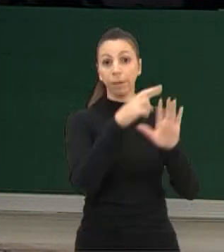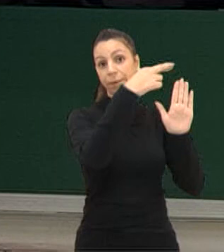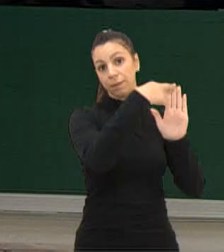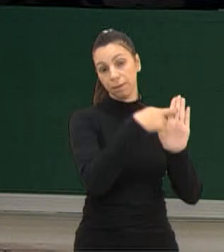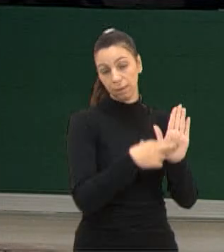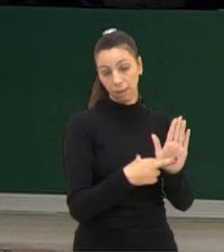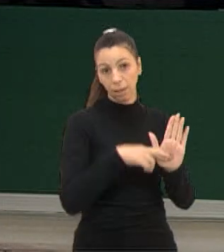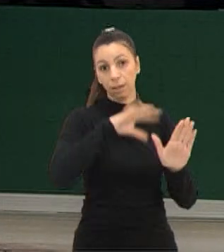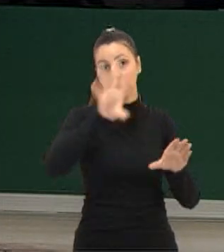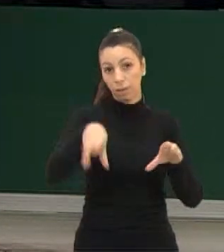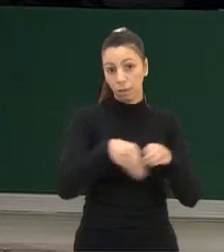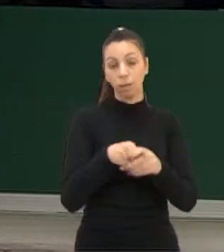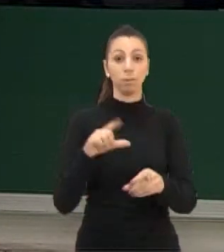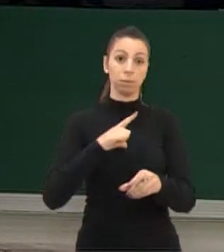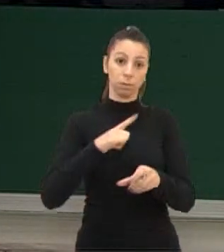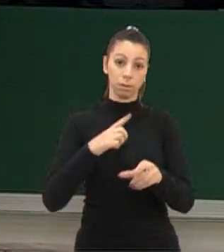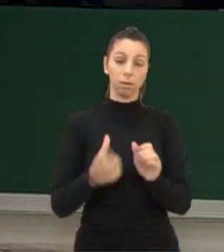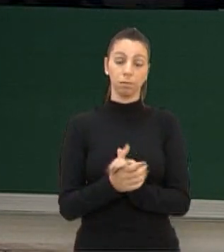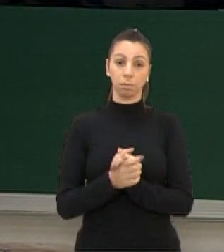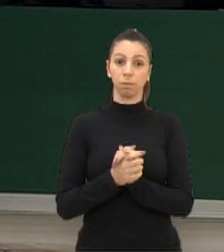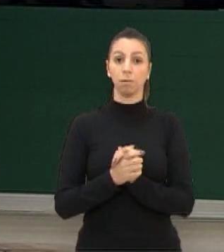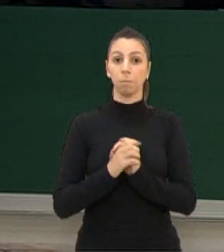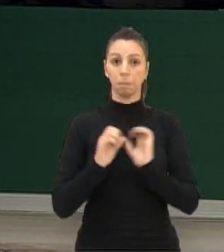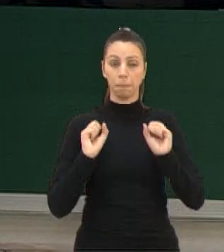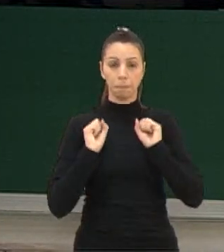informal como a família, ou seja extremamente formal como o